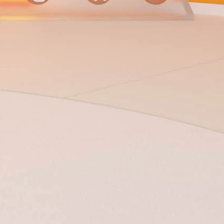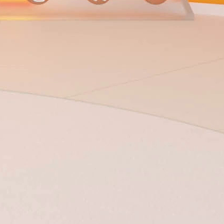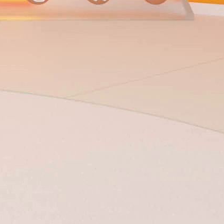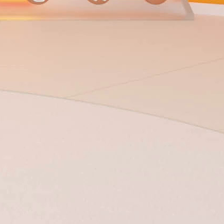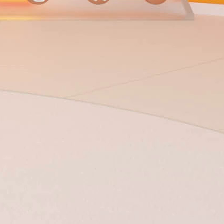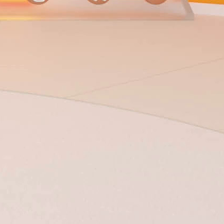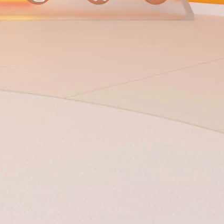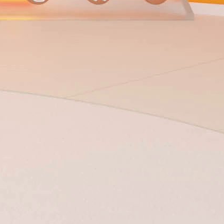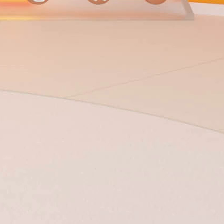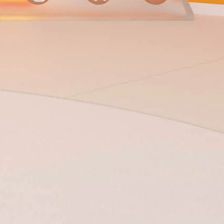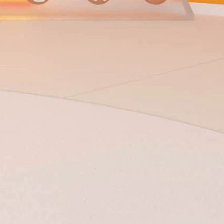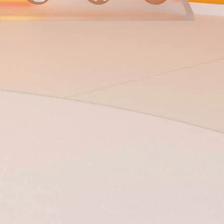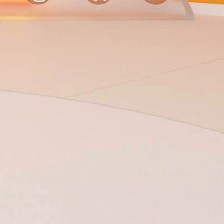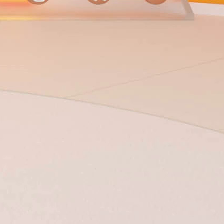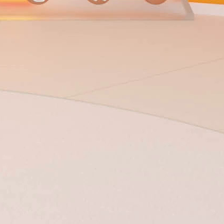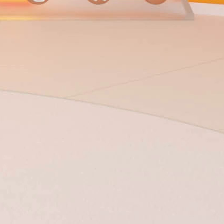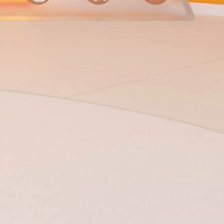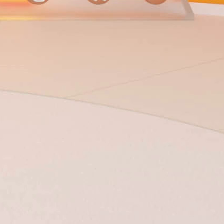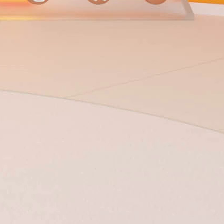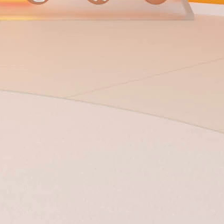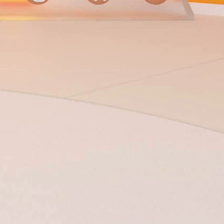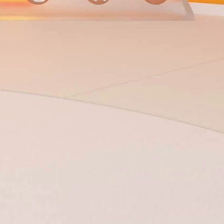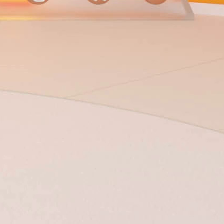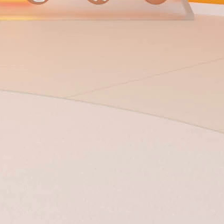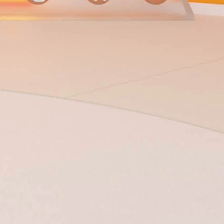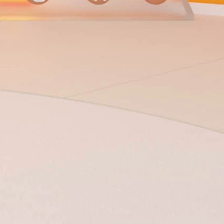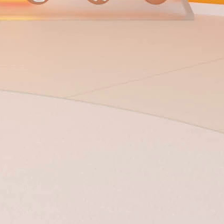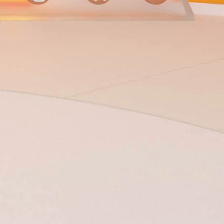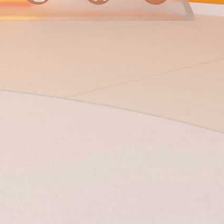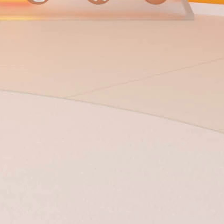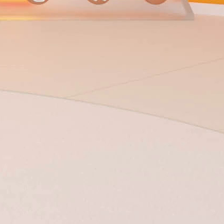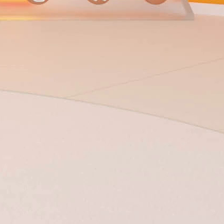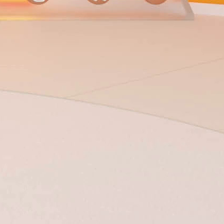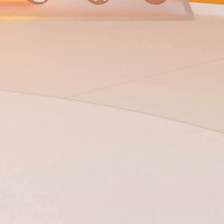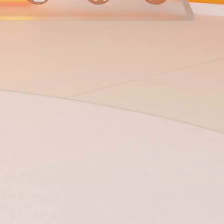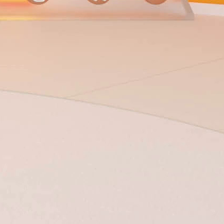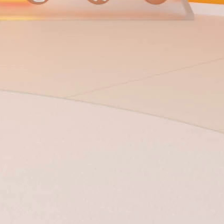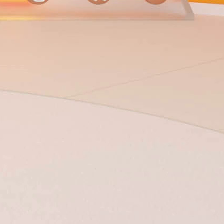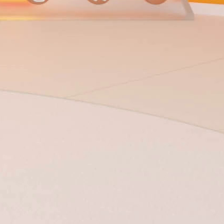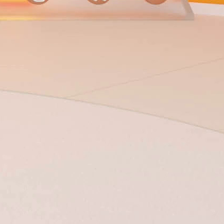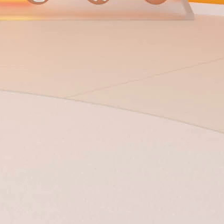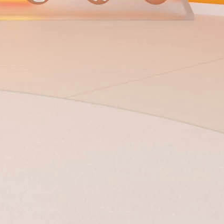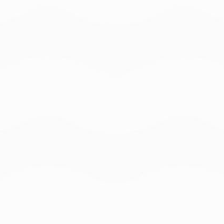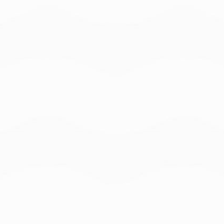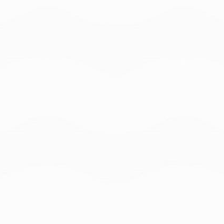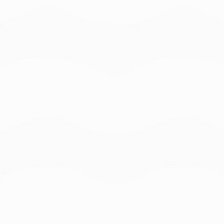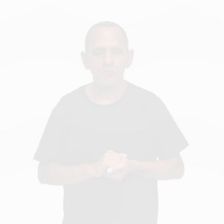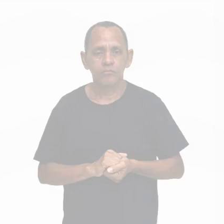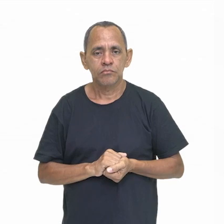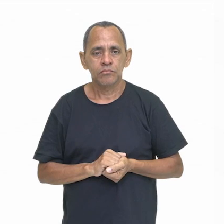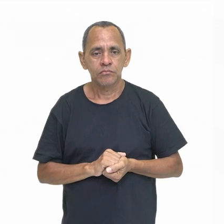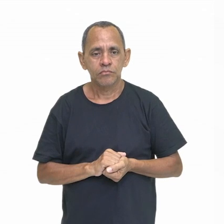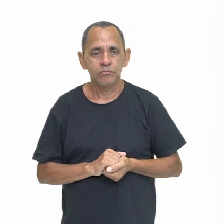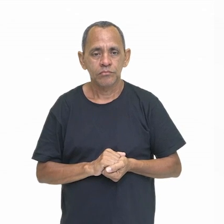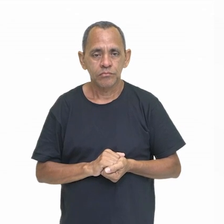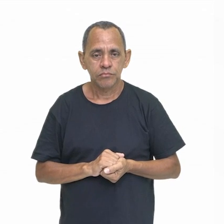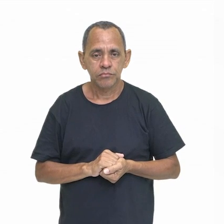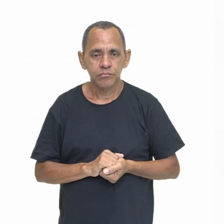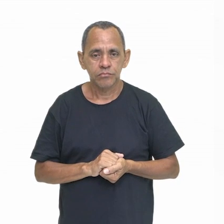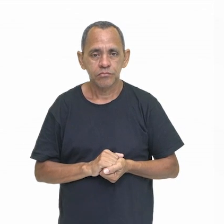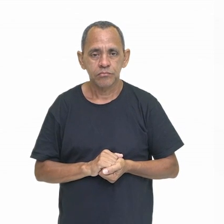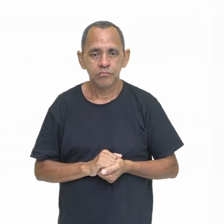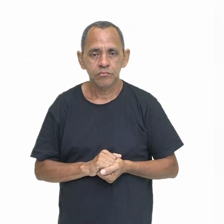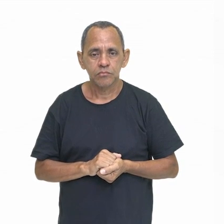dominação, por exemplo, a dominação carismática, ela pode ser tanto para o bem como para o mal, não é isso? Vamos lá então, continuar?